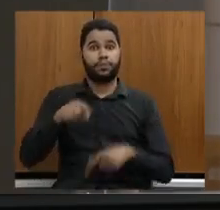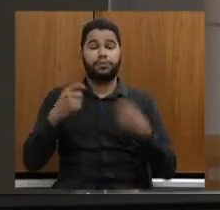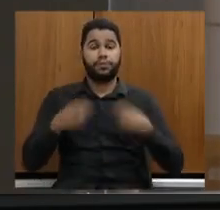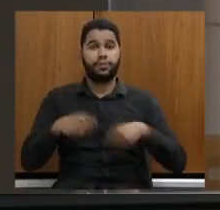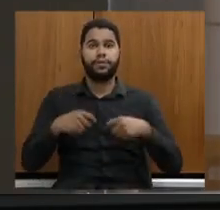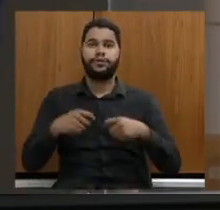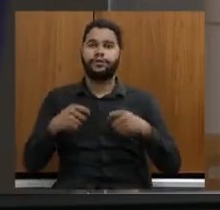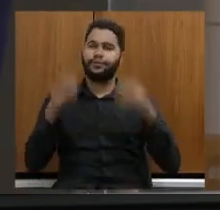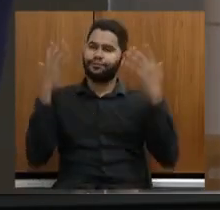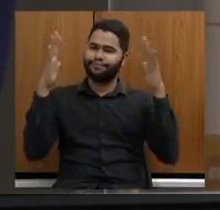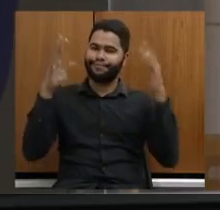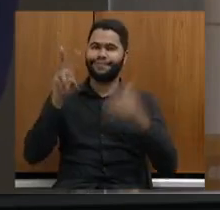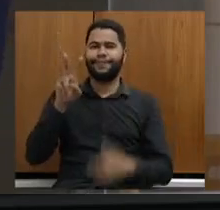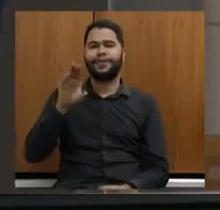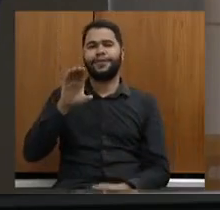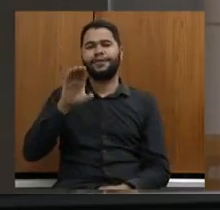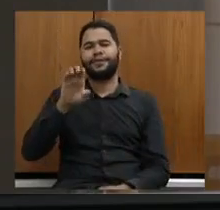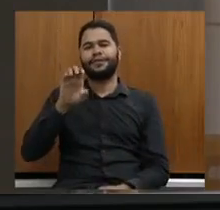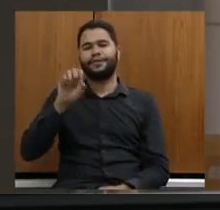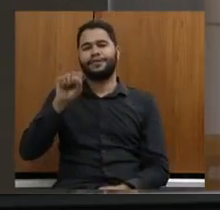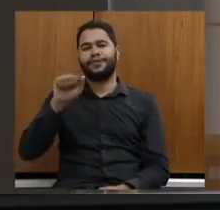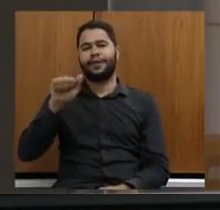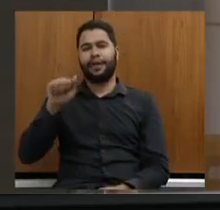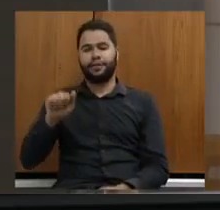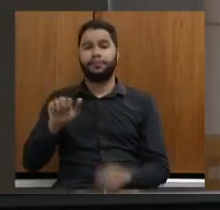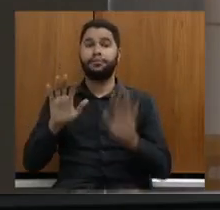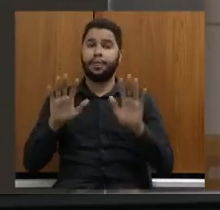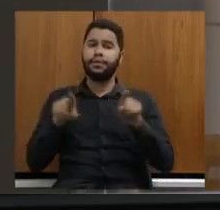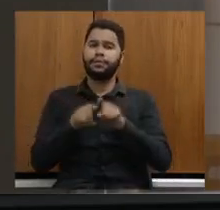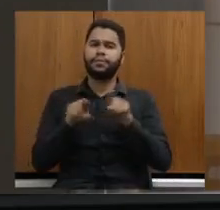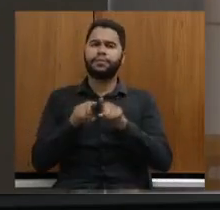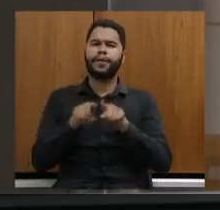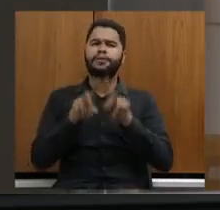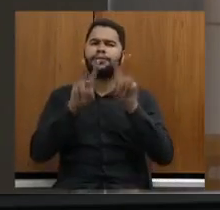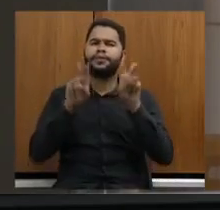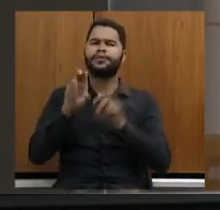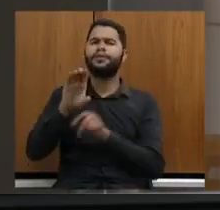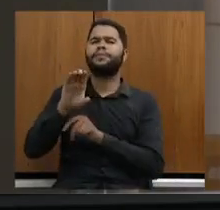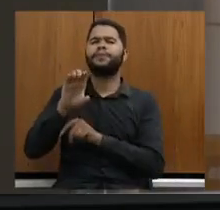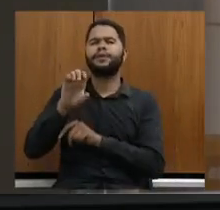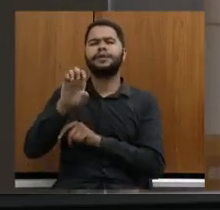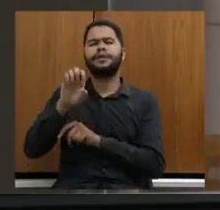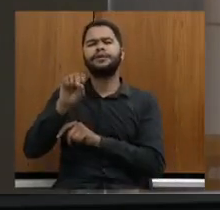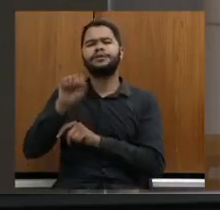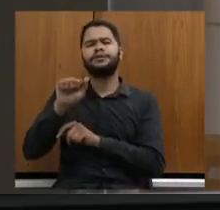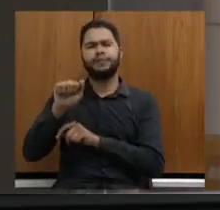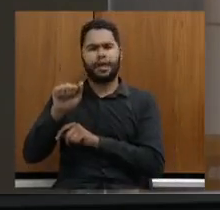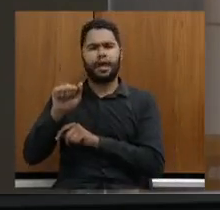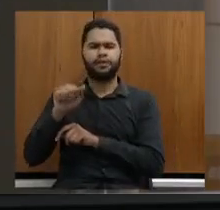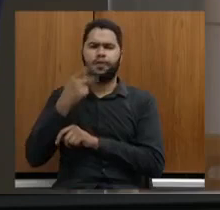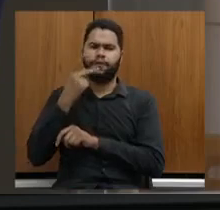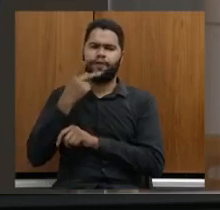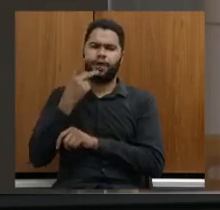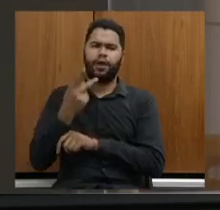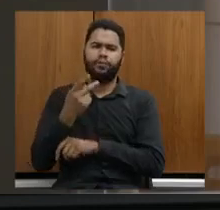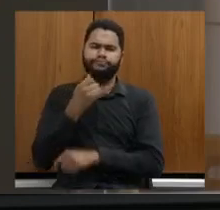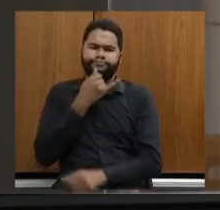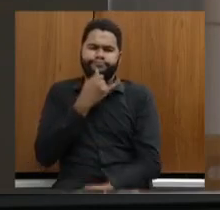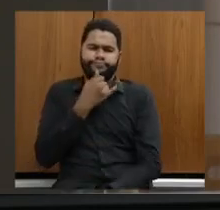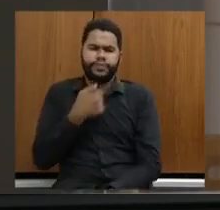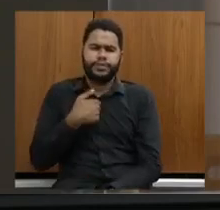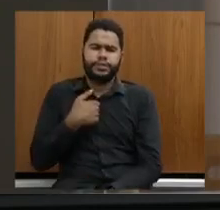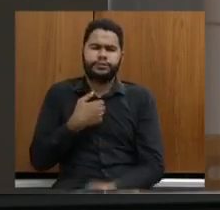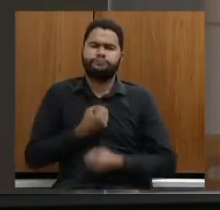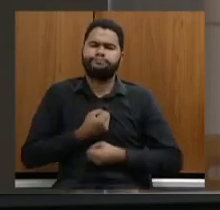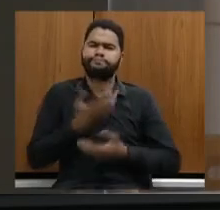então vivo nosso Ceasa Mas falando de Ceasa secretária tem uma coisa que me deixou chateado vou desligar aqui UFES